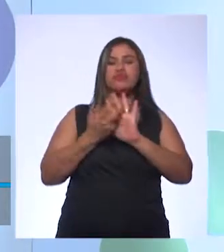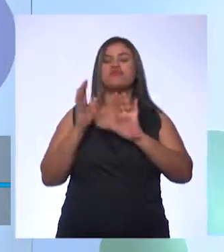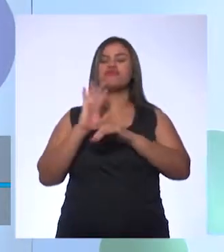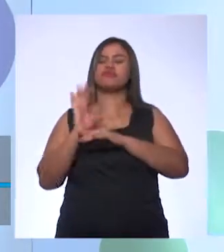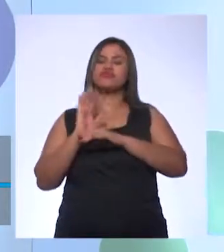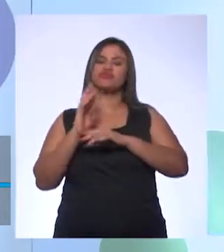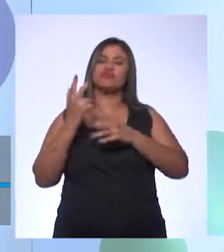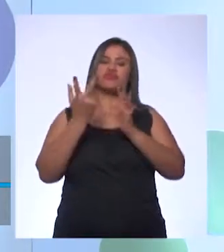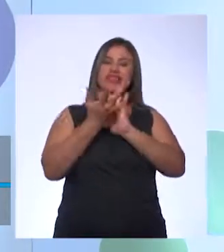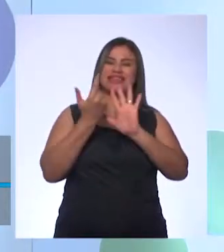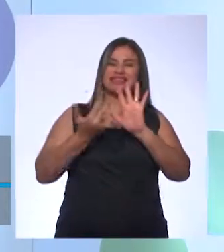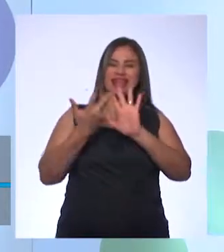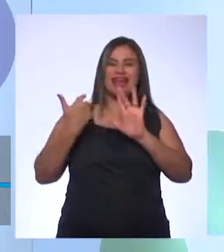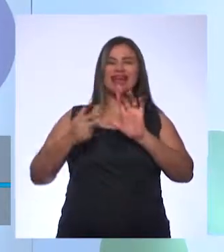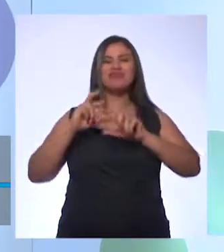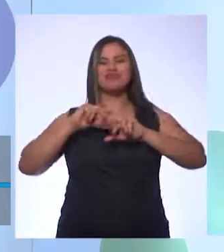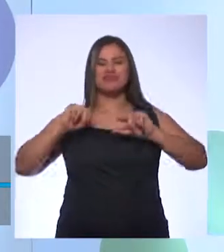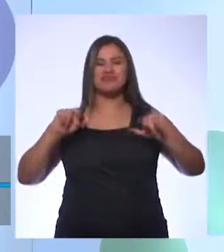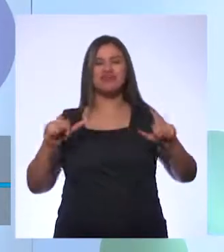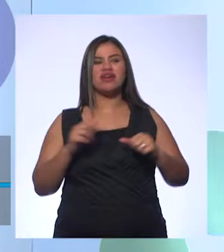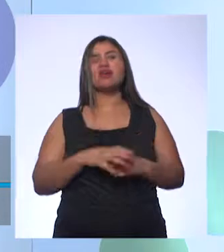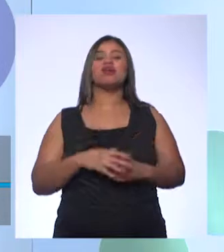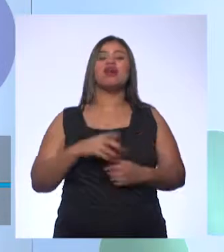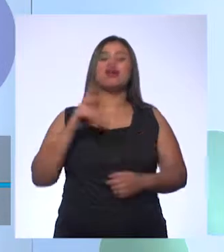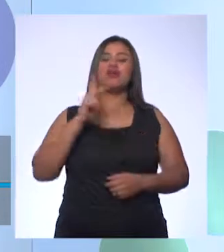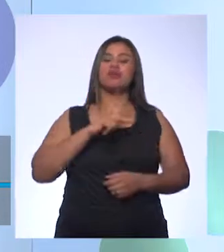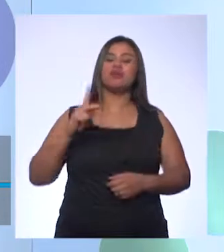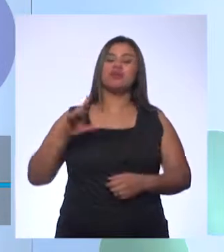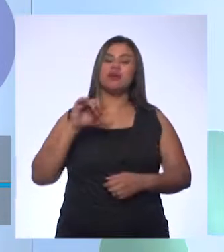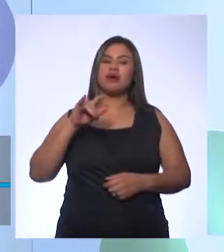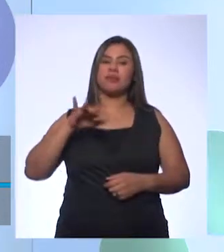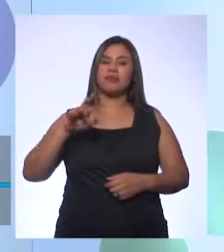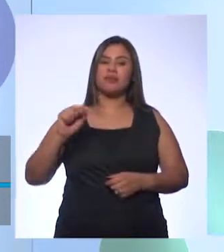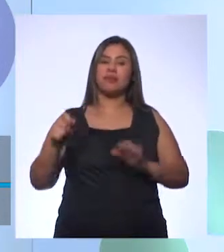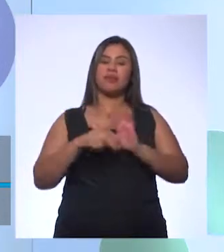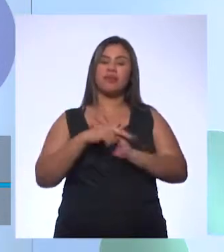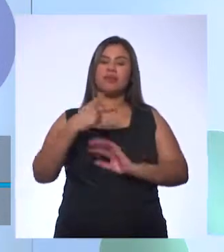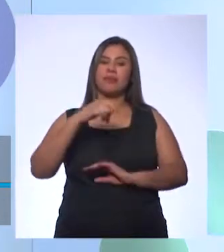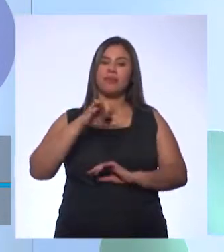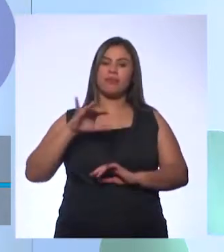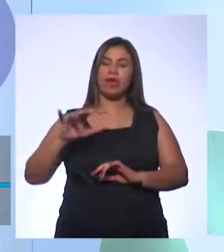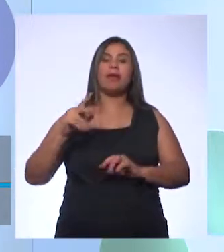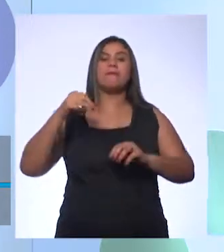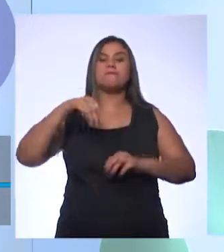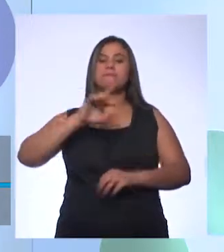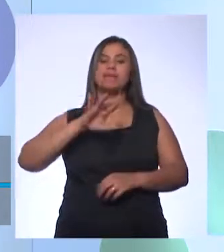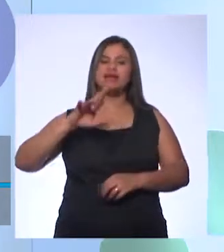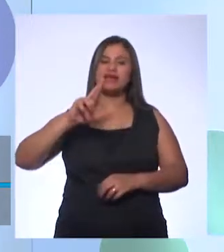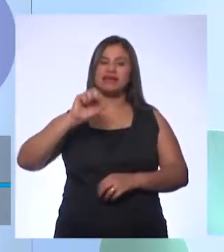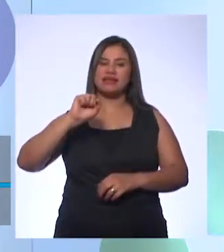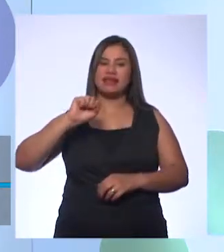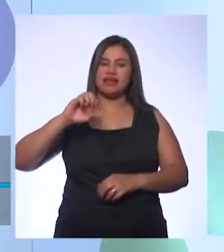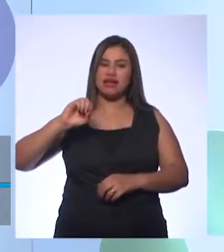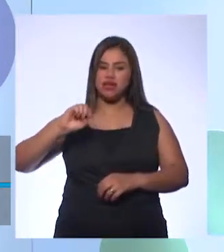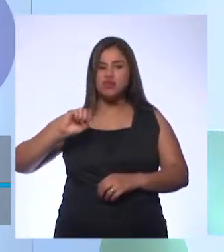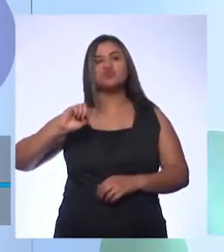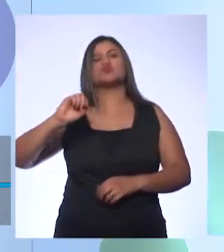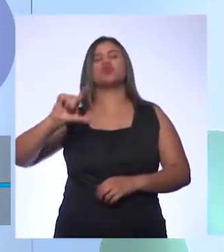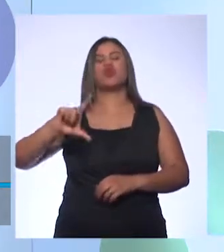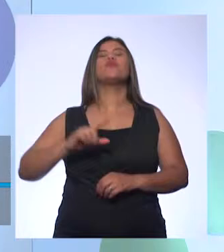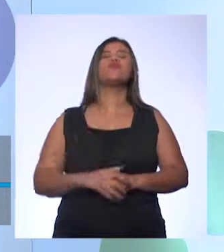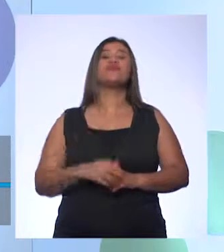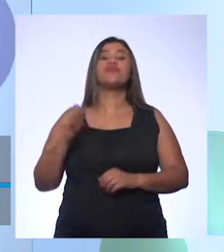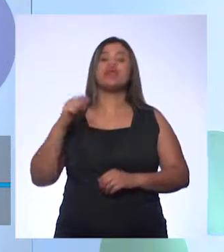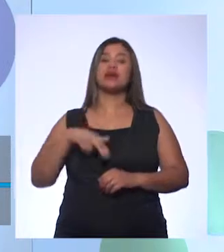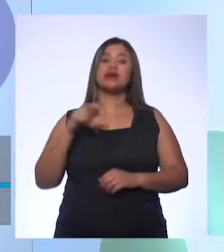etc. A professora Camila Zanella, da PEI Genaro do Marco, de Mirassol, São Paulo, pessoal de Mirassol. A Ana Júlia,